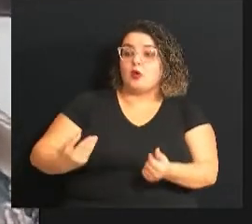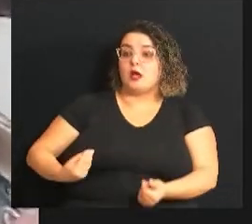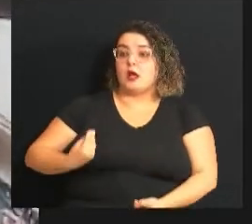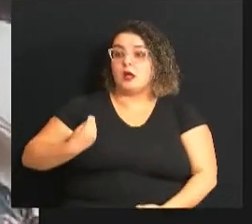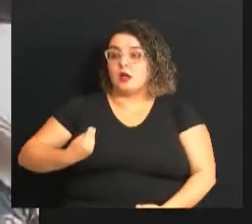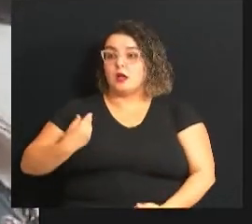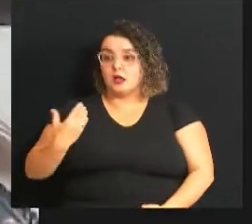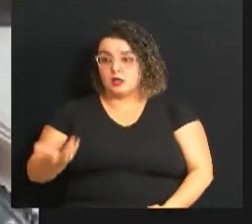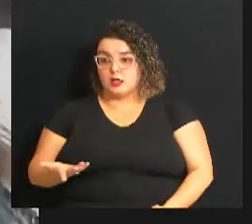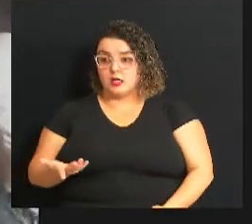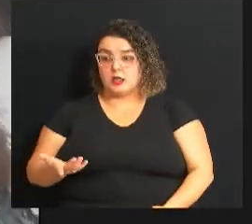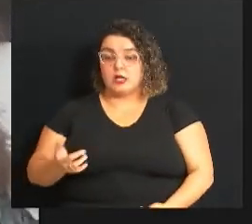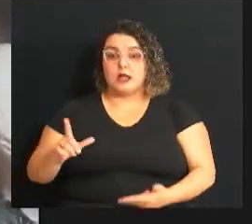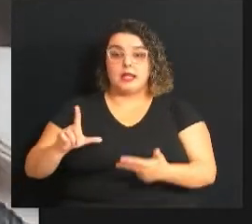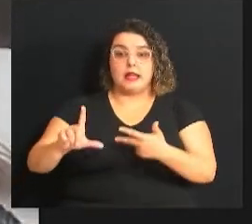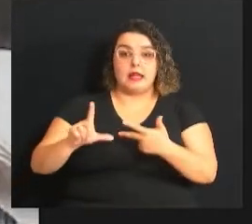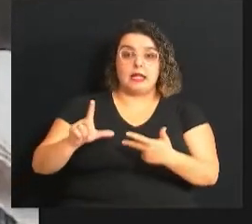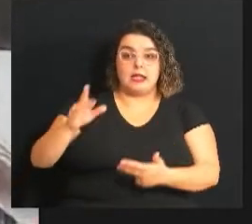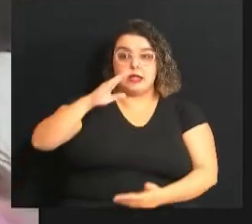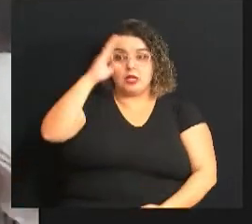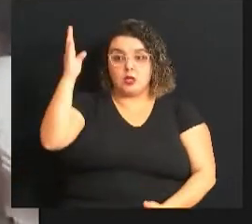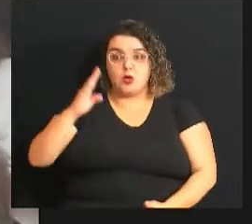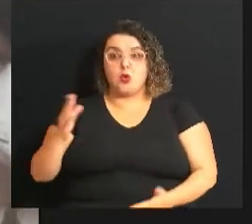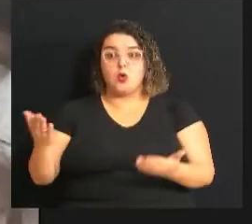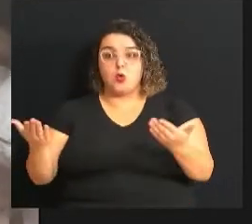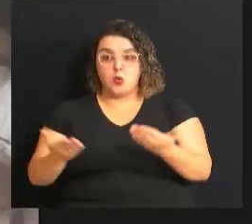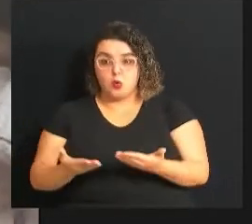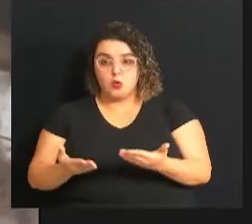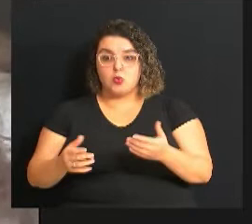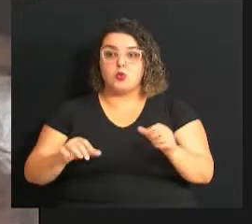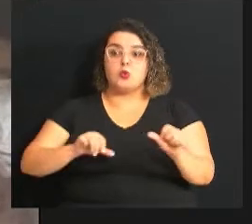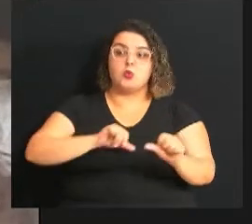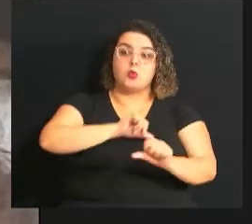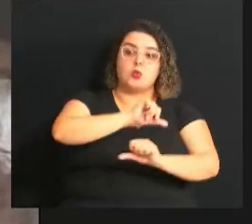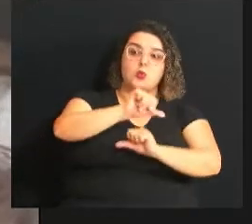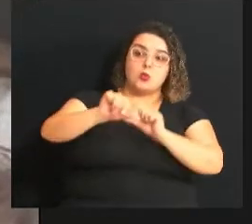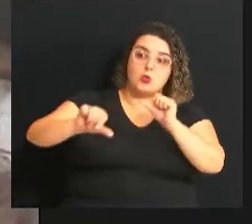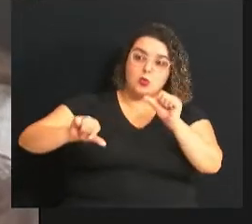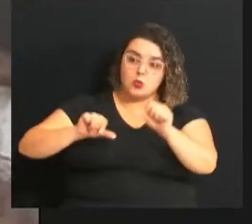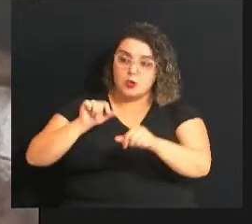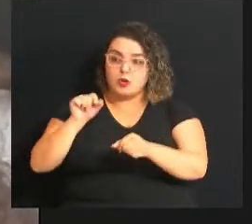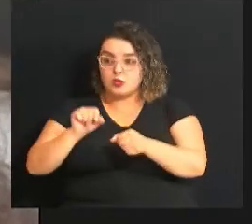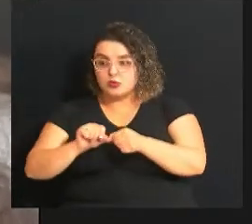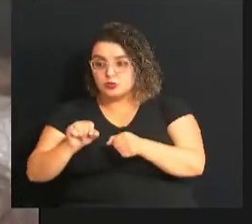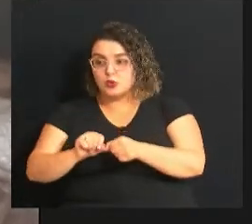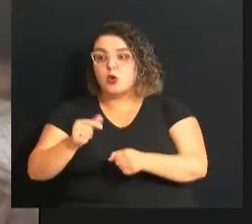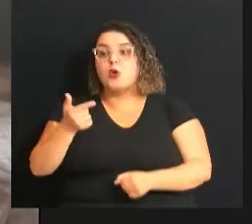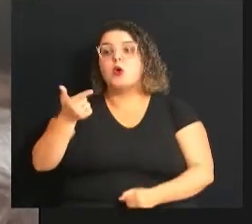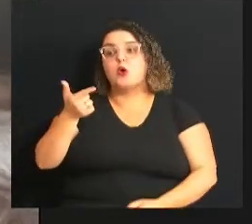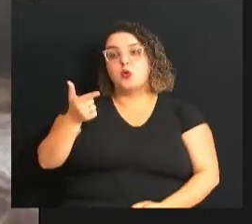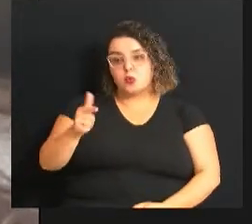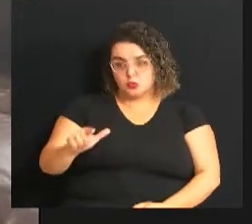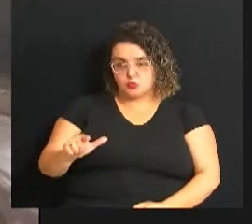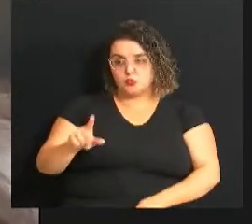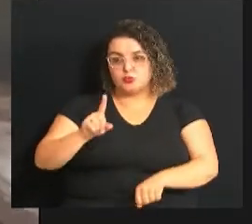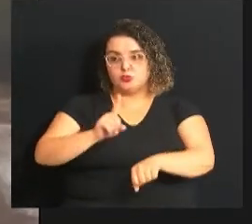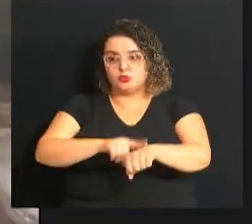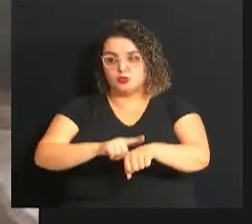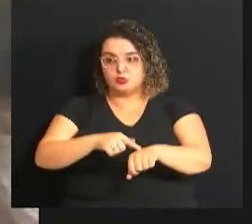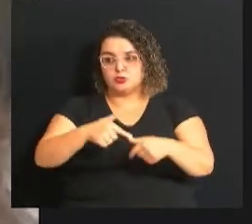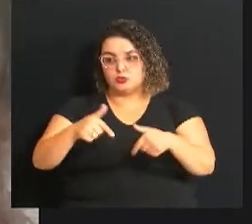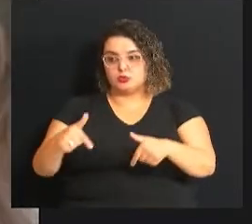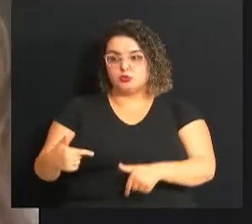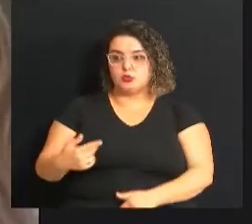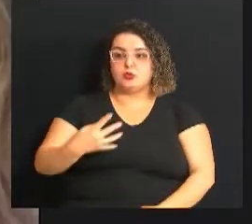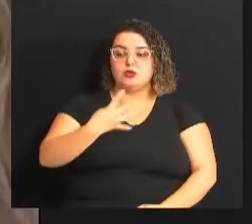Na legislação brasileira hoje, mesmo com as alterações que foram feitas, continua a carga horária de